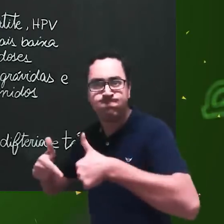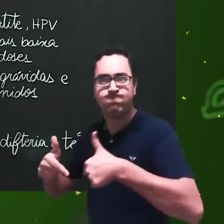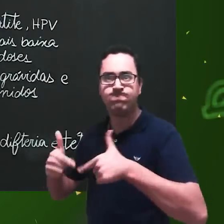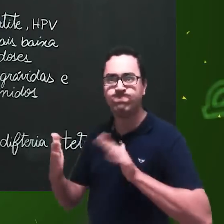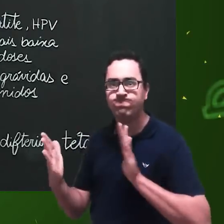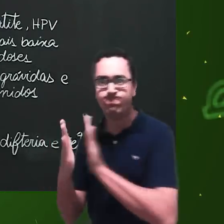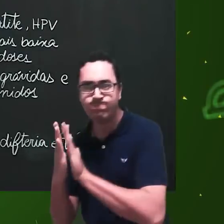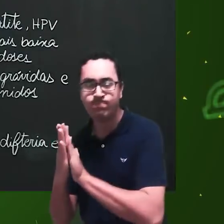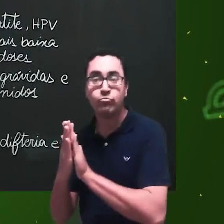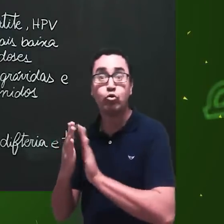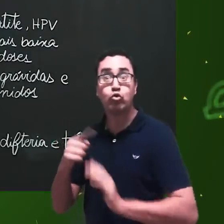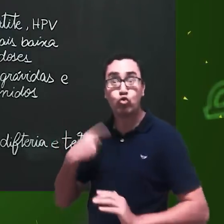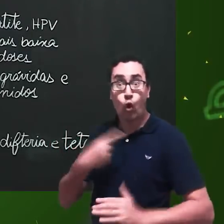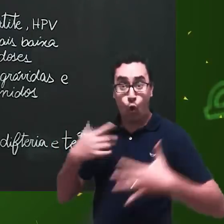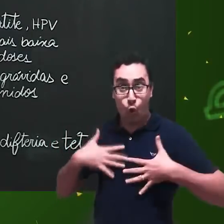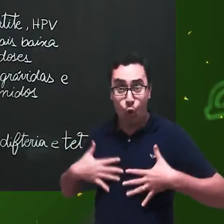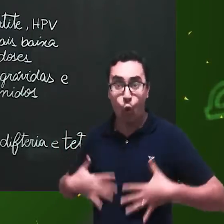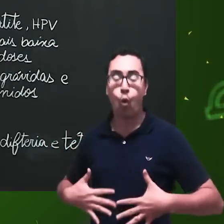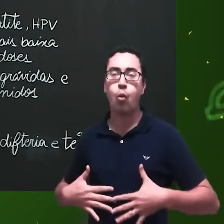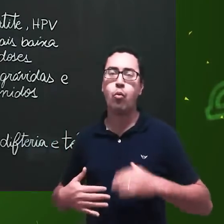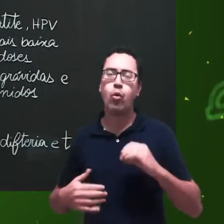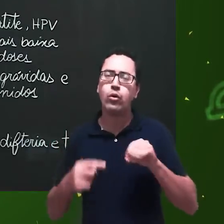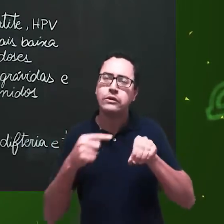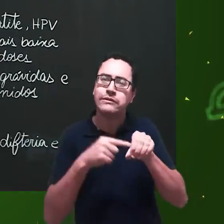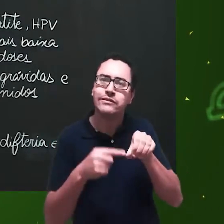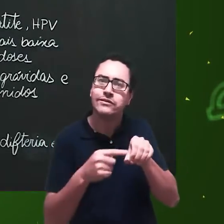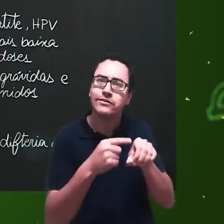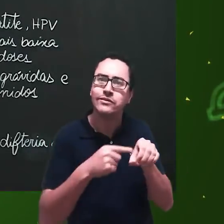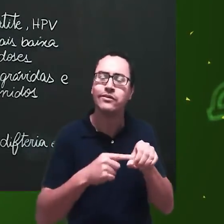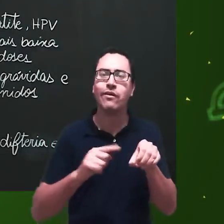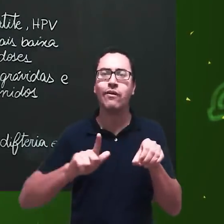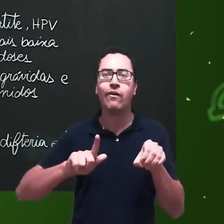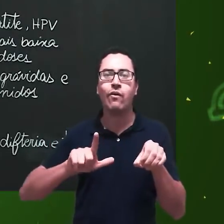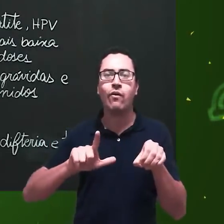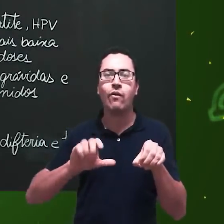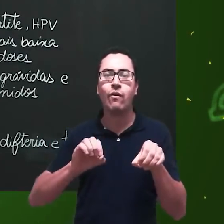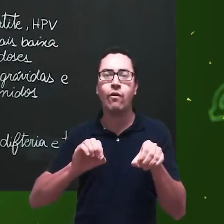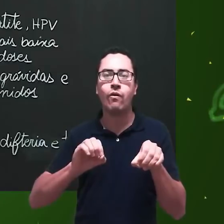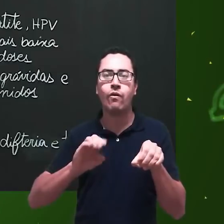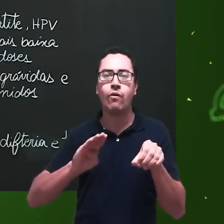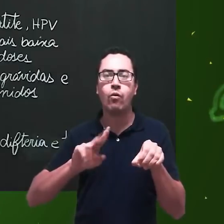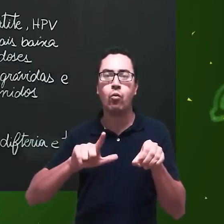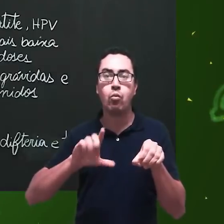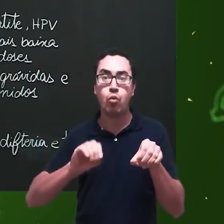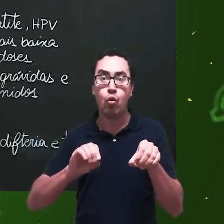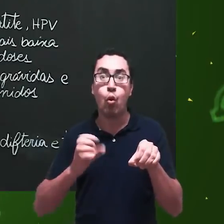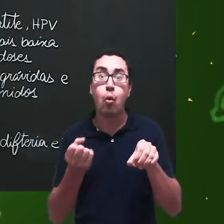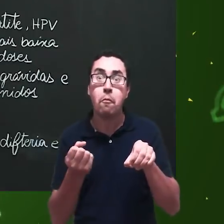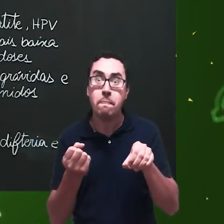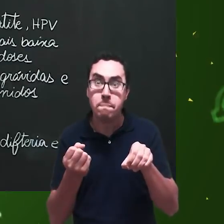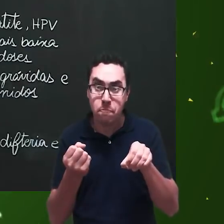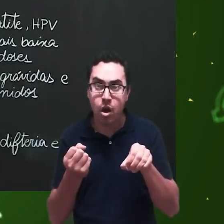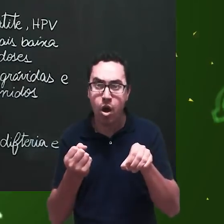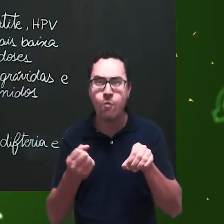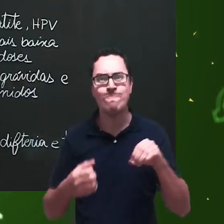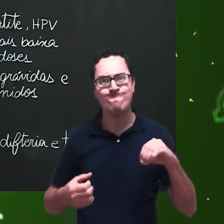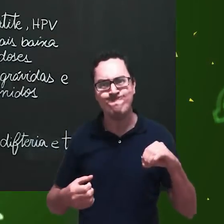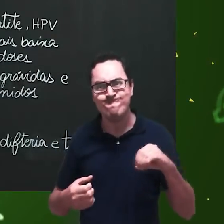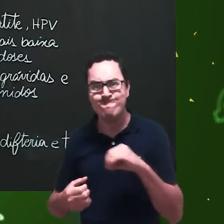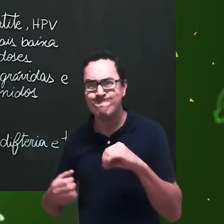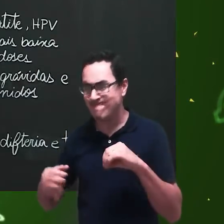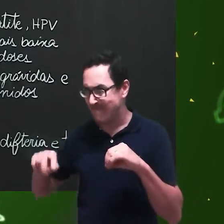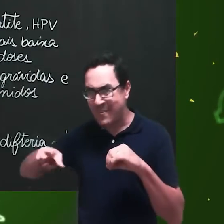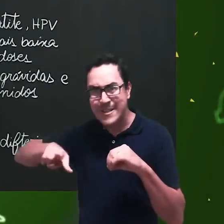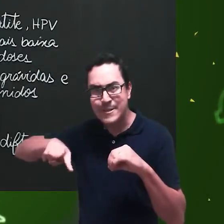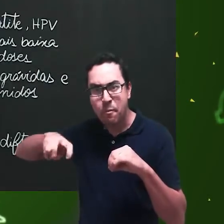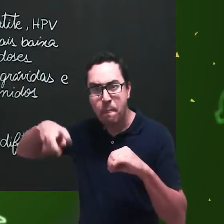defesa, os glóbulos brancos, que são as células de defesa, elas vão em direção, pela nossa circulação sanguínea, elas vão em direção a esse